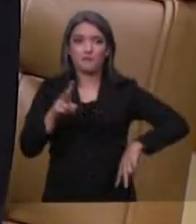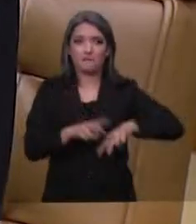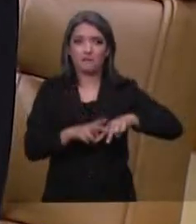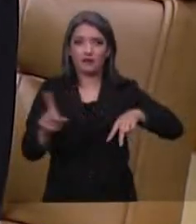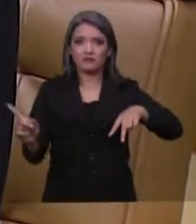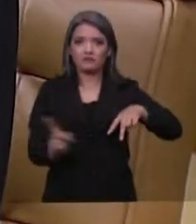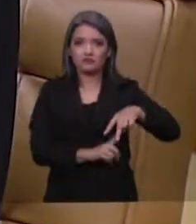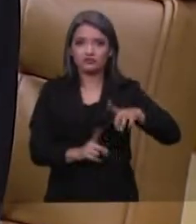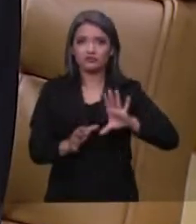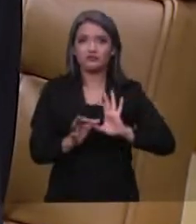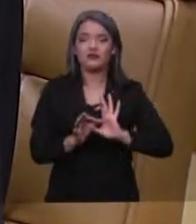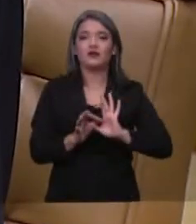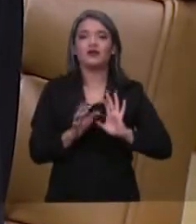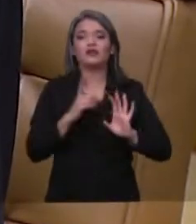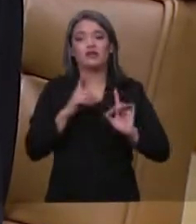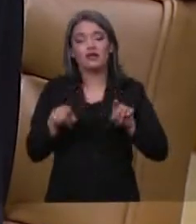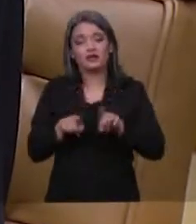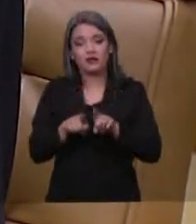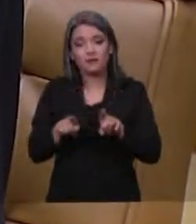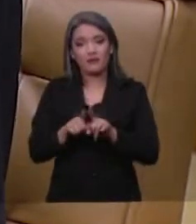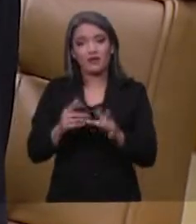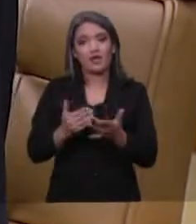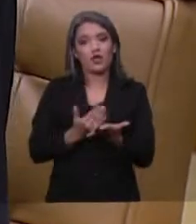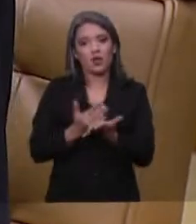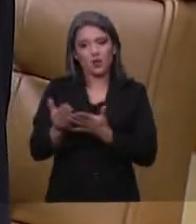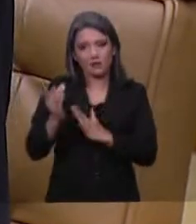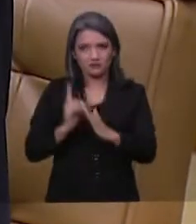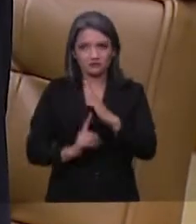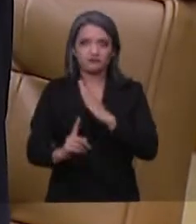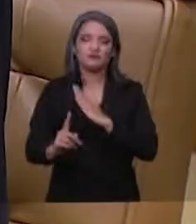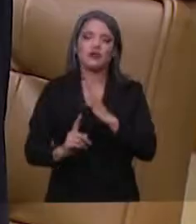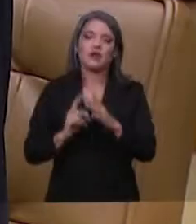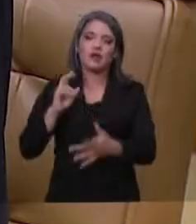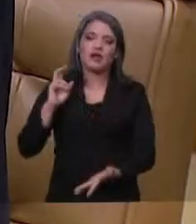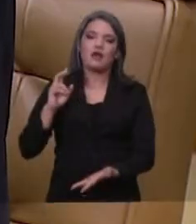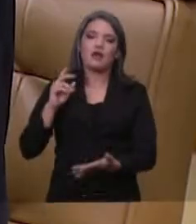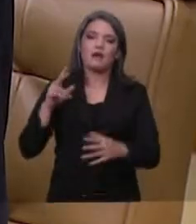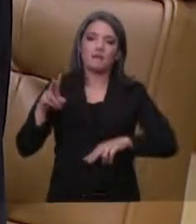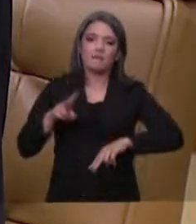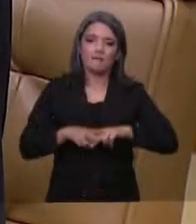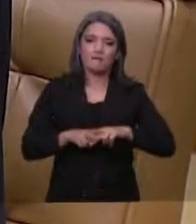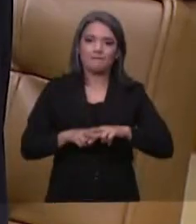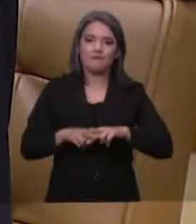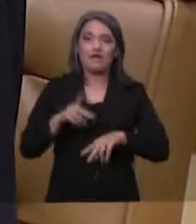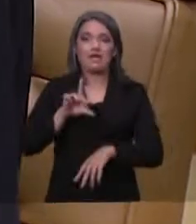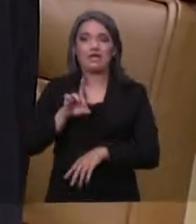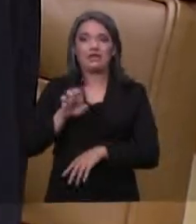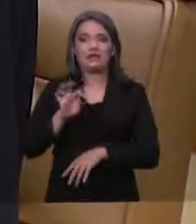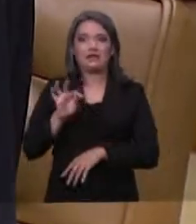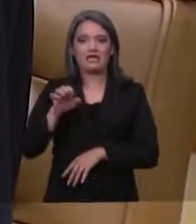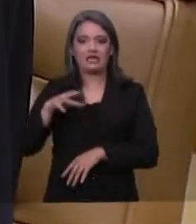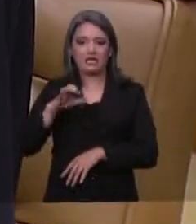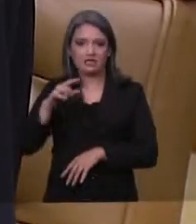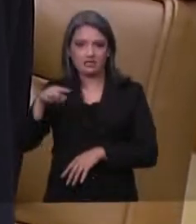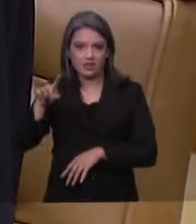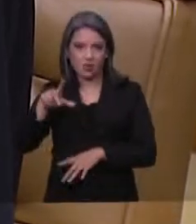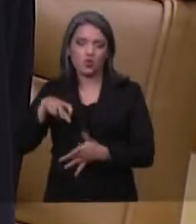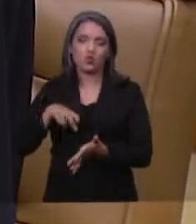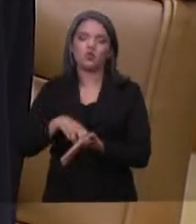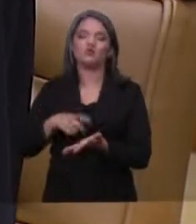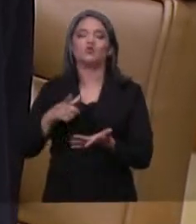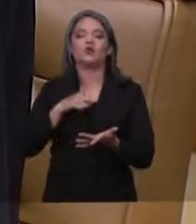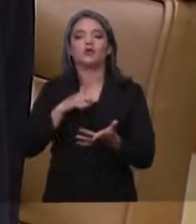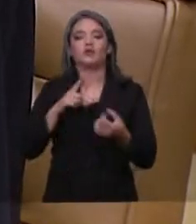liberdade, bem como o regime inicial aberto para o cumprimento da pena privativa de liberdade em detenção, como fundamento no